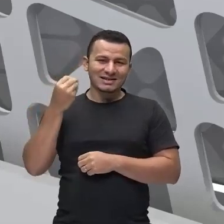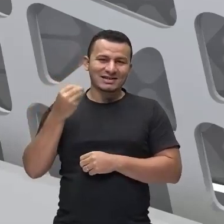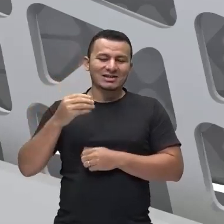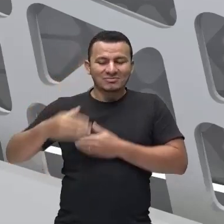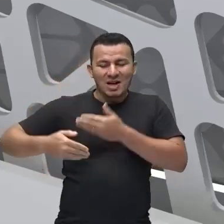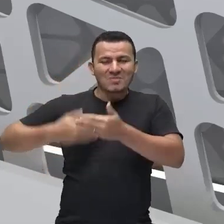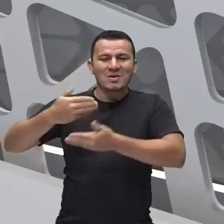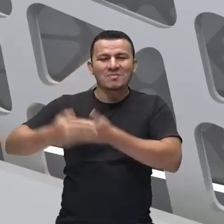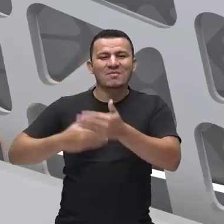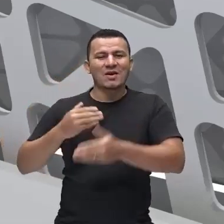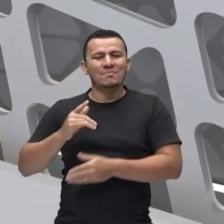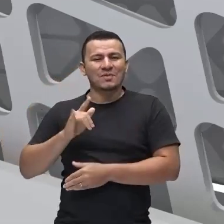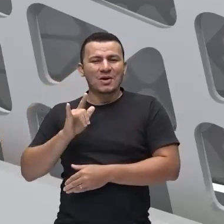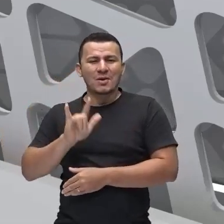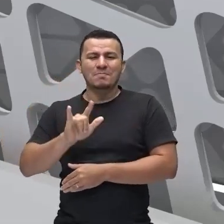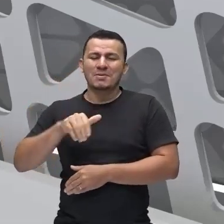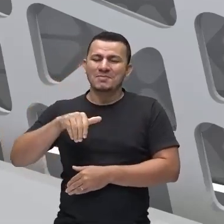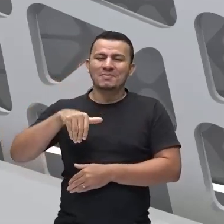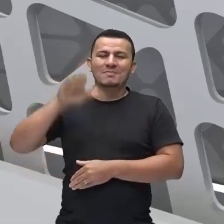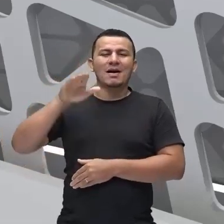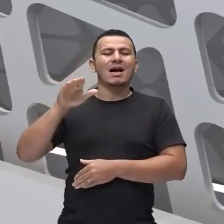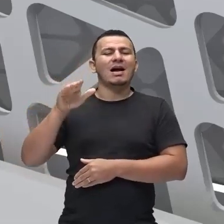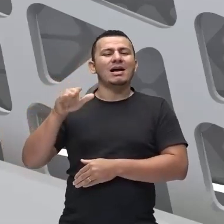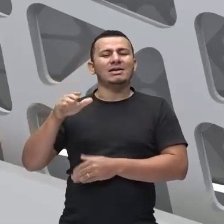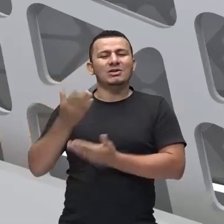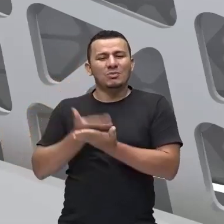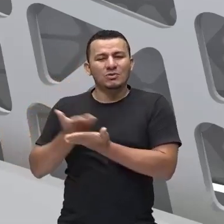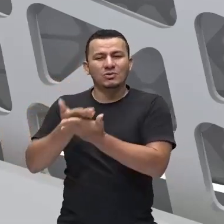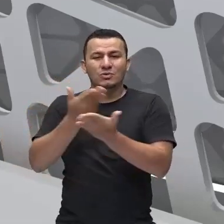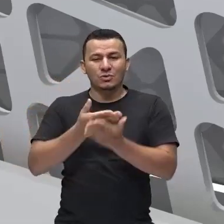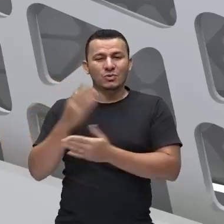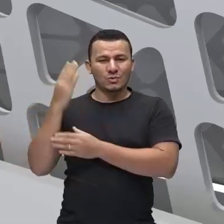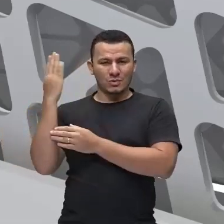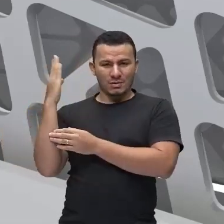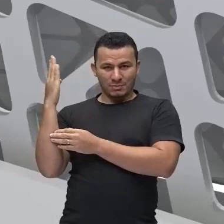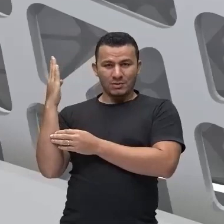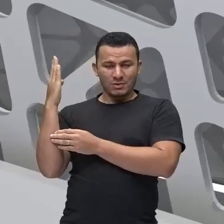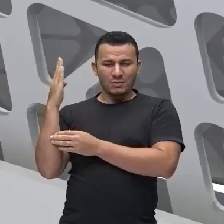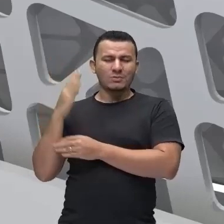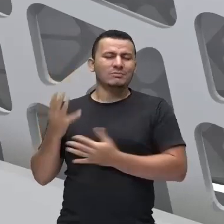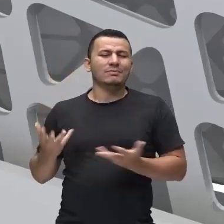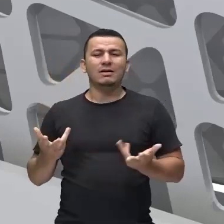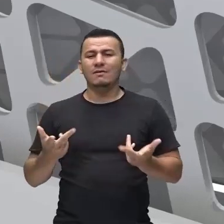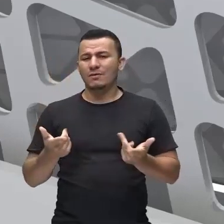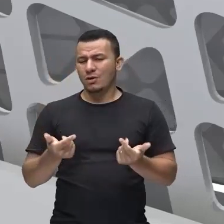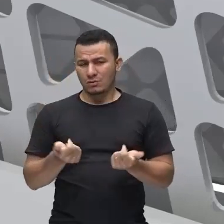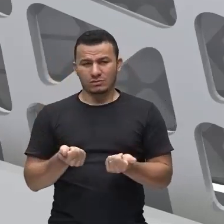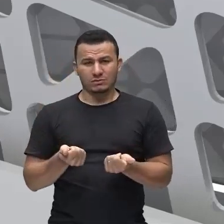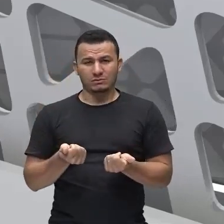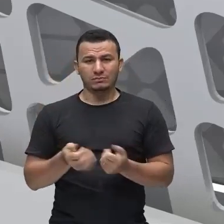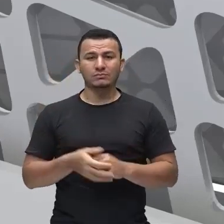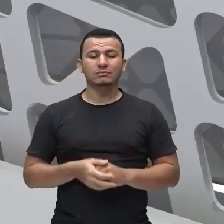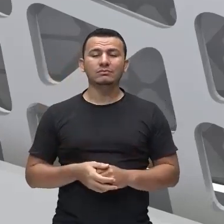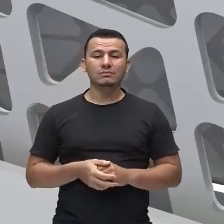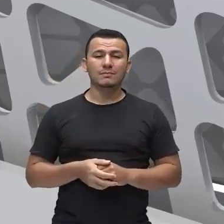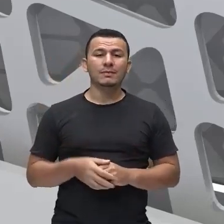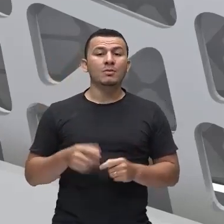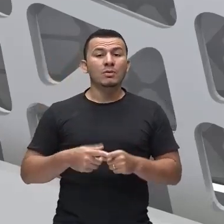mais amor ainda por essa ciência, por essa área do conhecimento que é maravilhosa. A gente